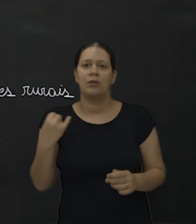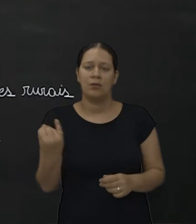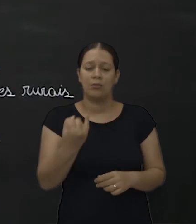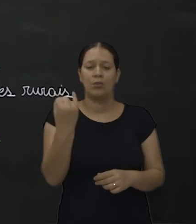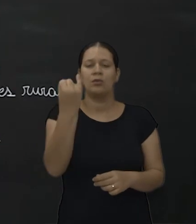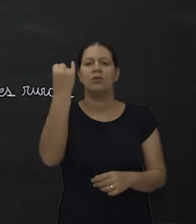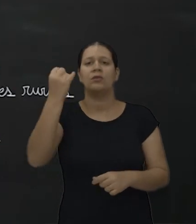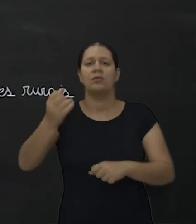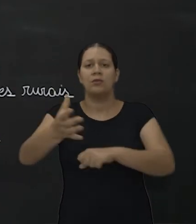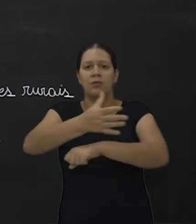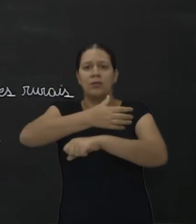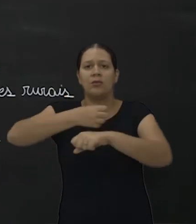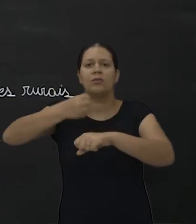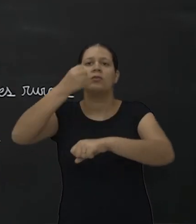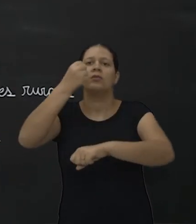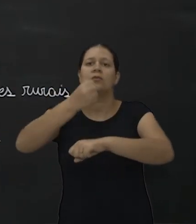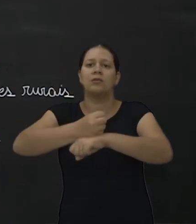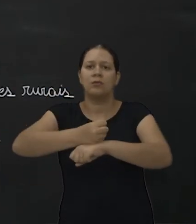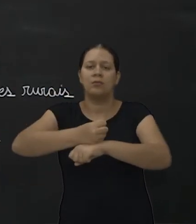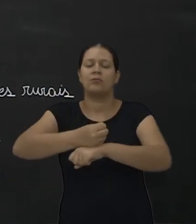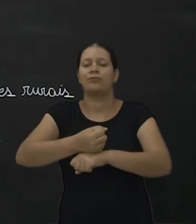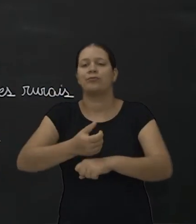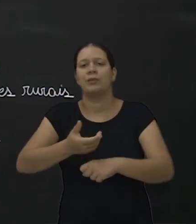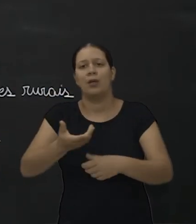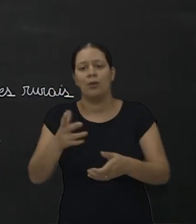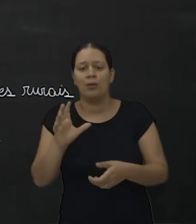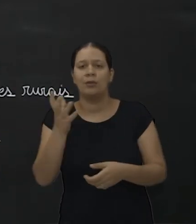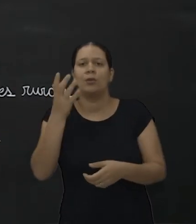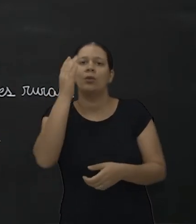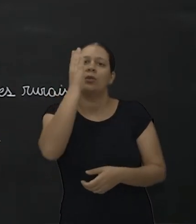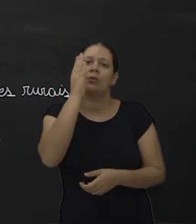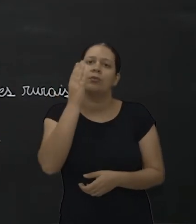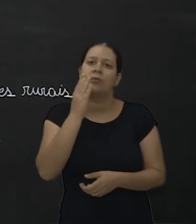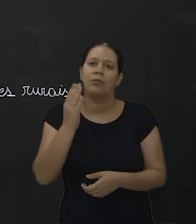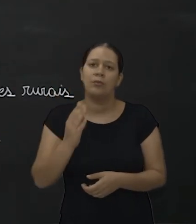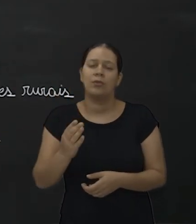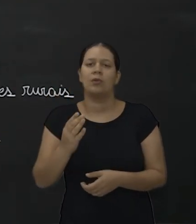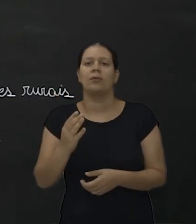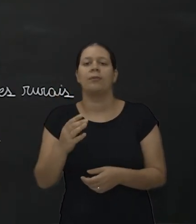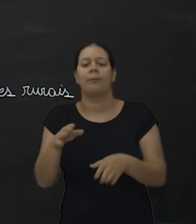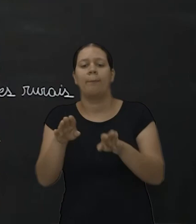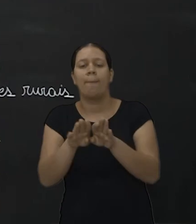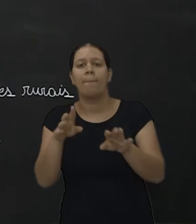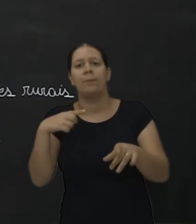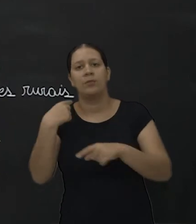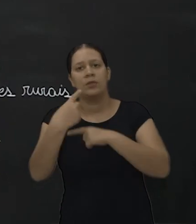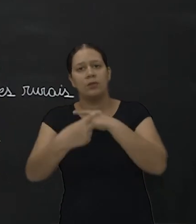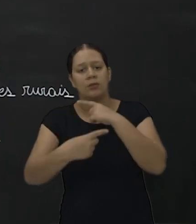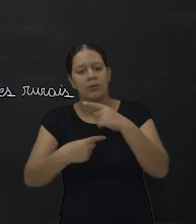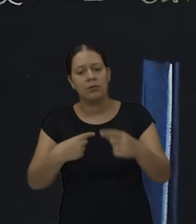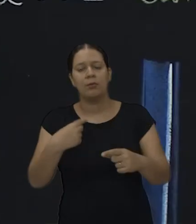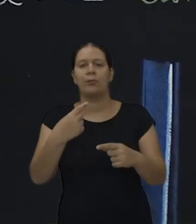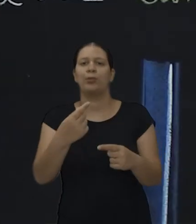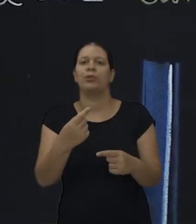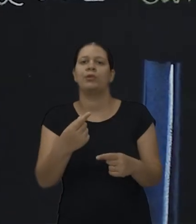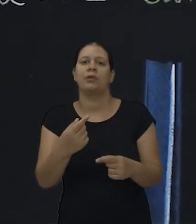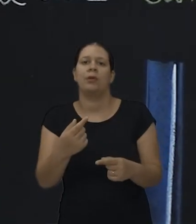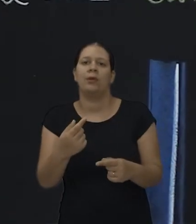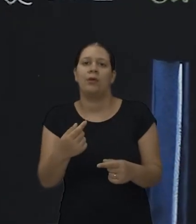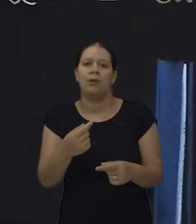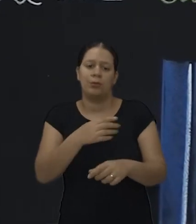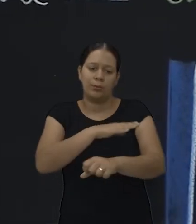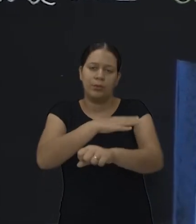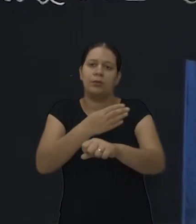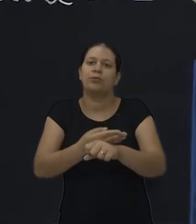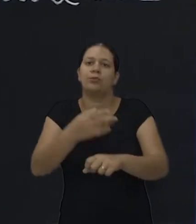colonial e que se perpetuou infelizmente no Brasil, mesmo para depois dessa fase da nossa história. Então a gente vai